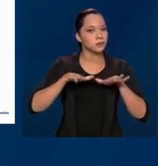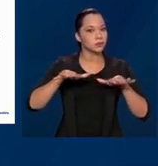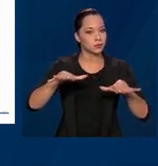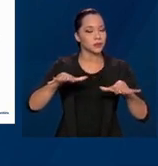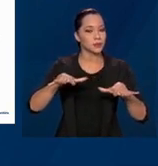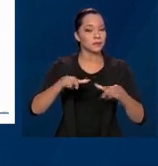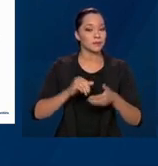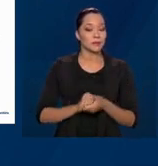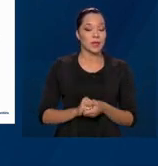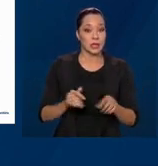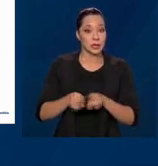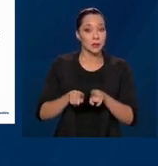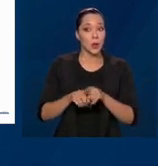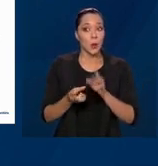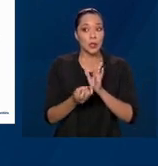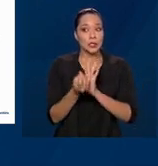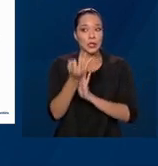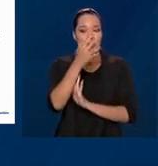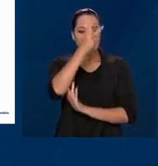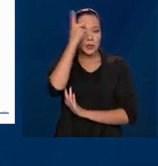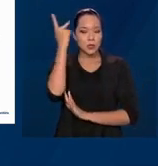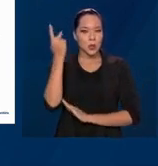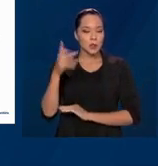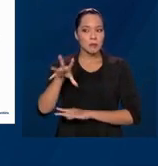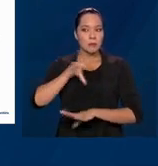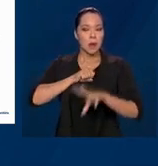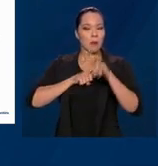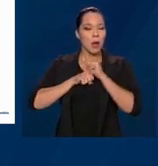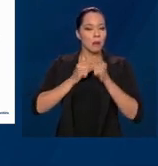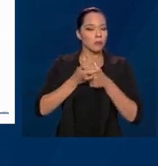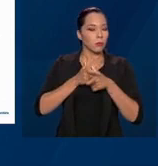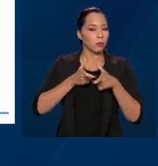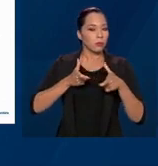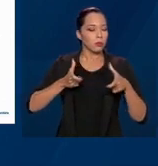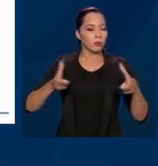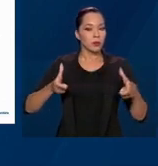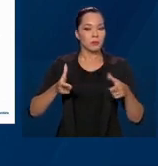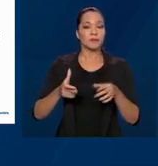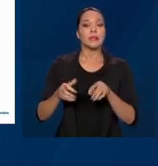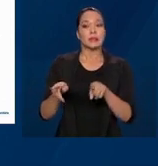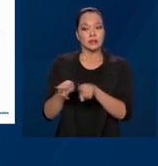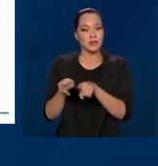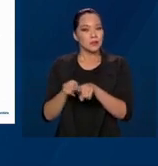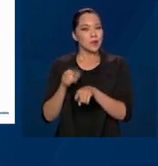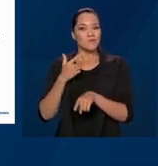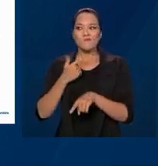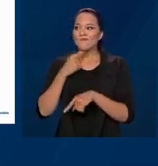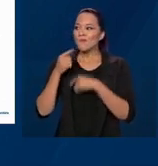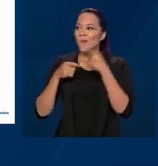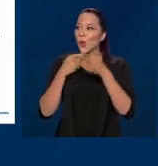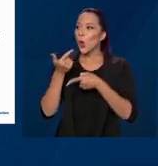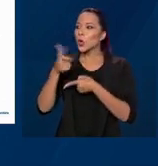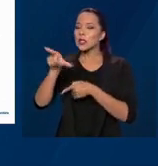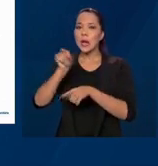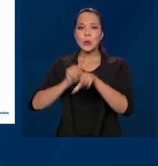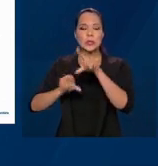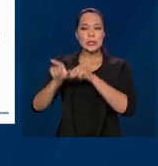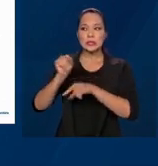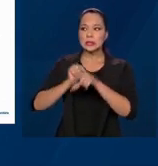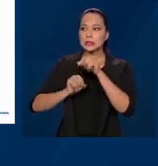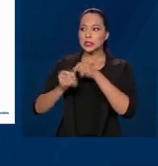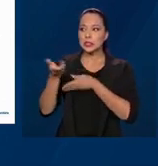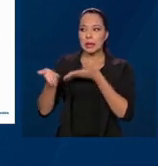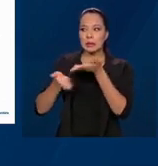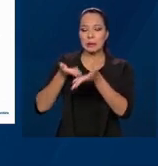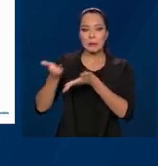tendo em vista o aumento do número de casos, tendo em vista a ausência de alternativas terapêuticas, a situação que